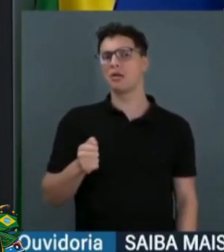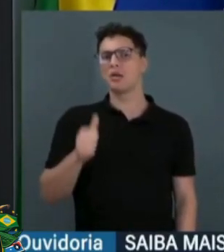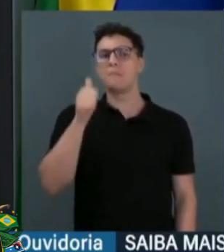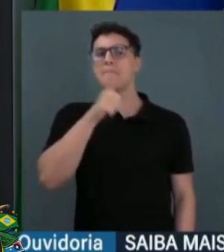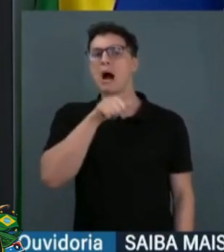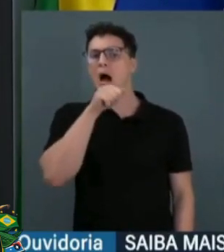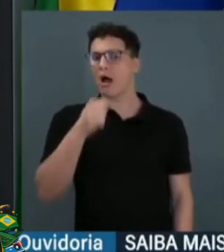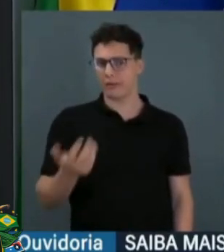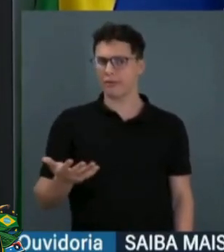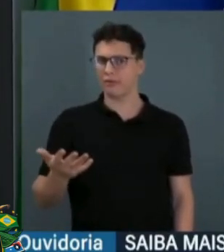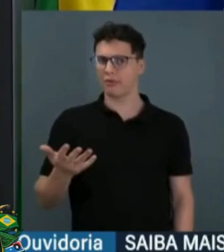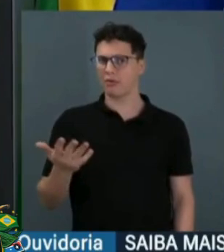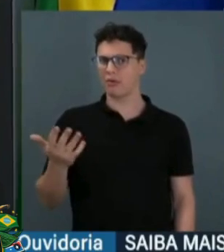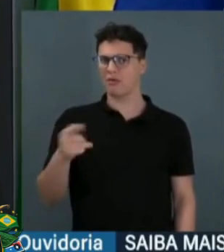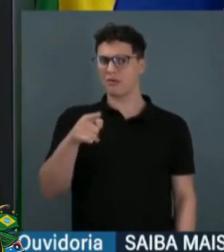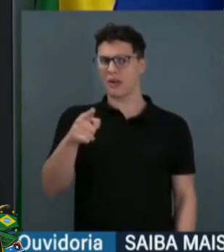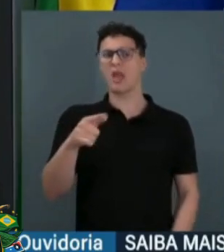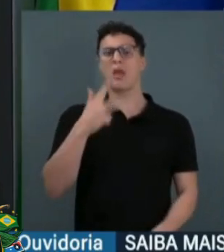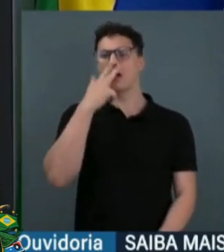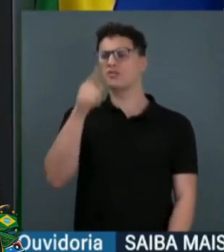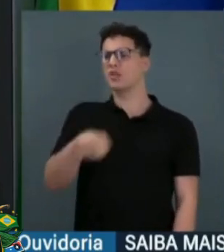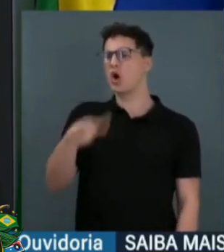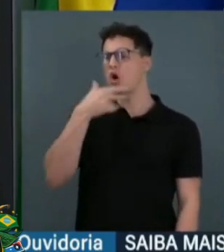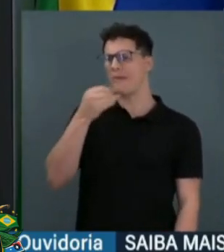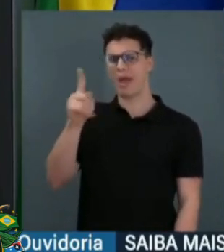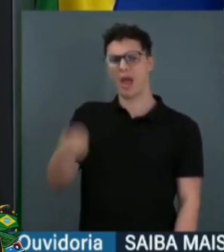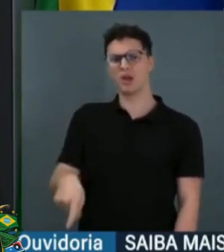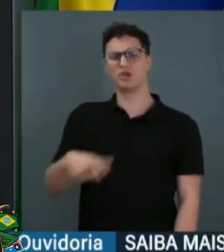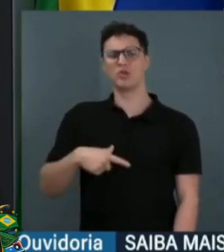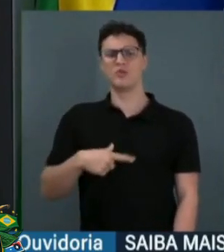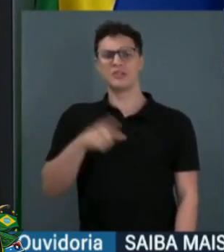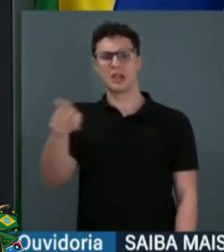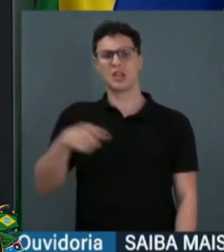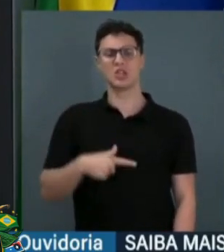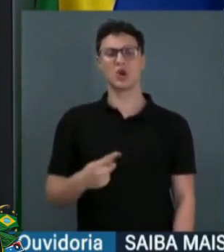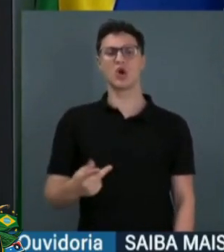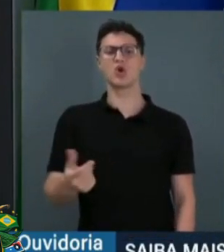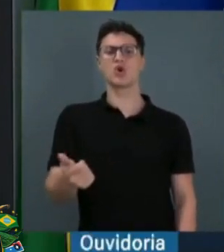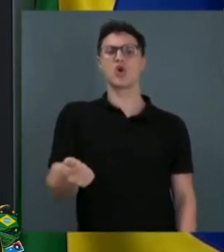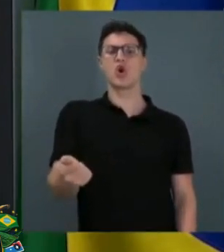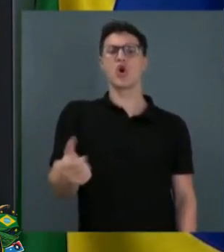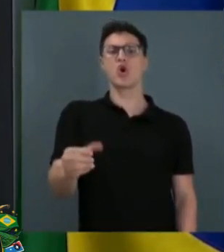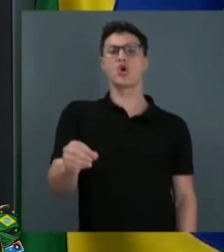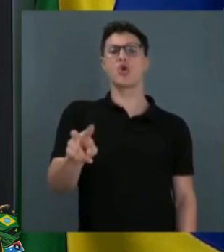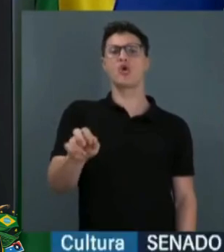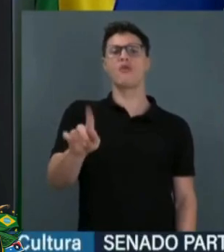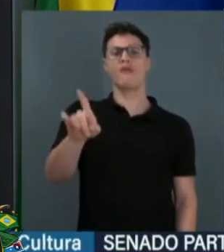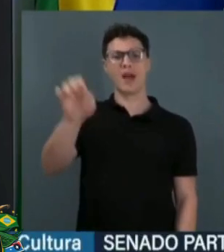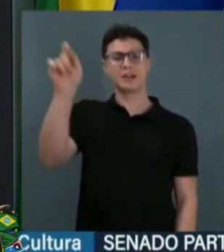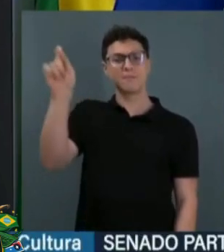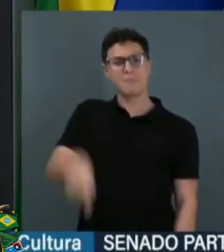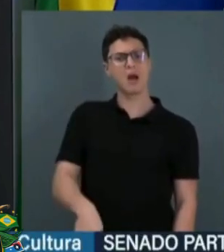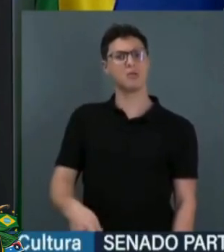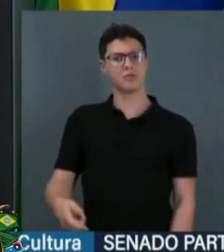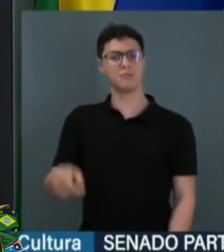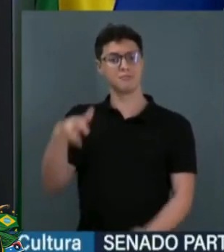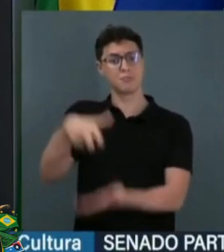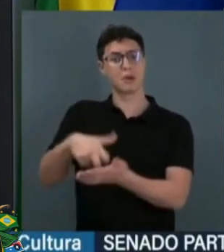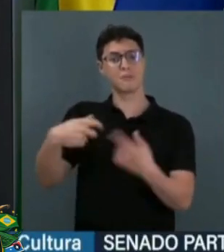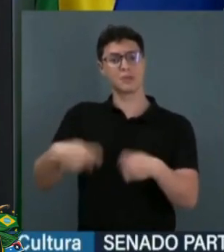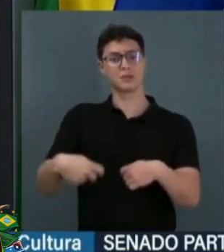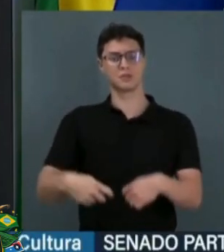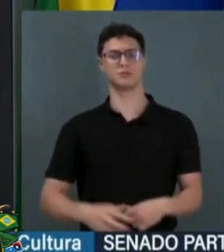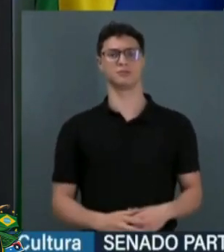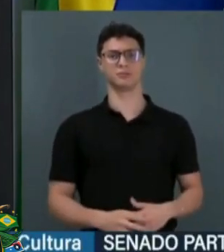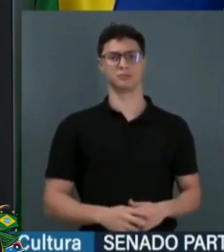violações aí. Para mim, são covardes e devem ser severamente punidos. Queria só